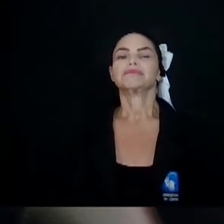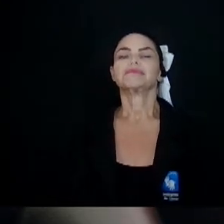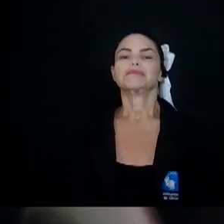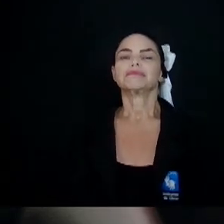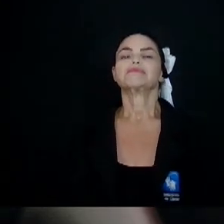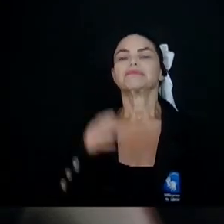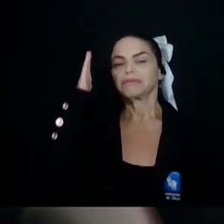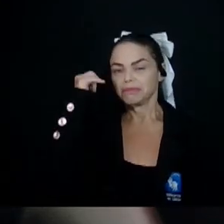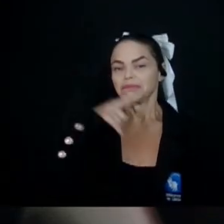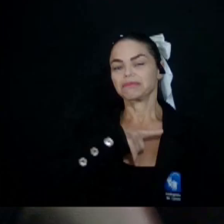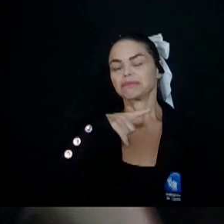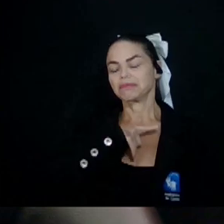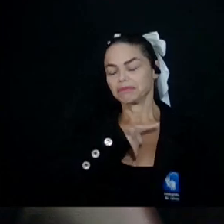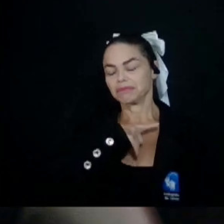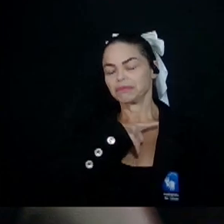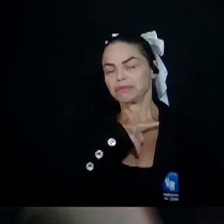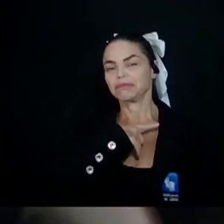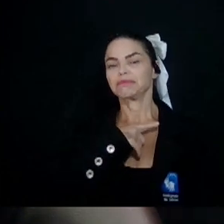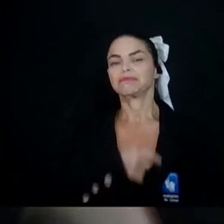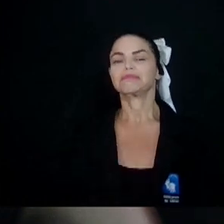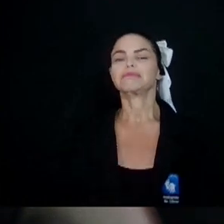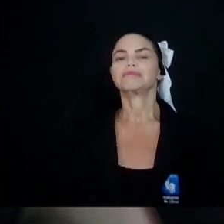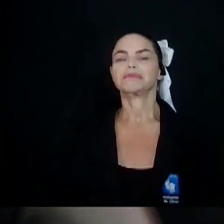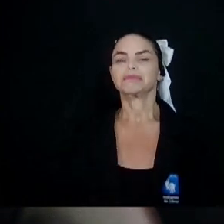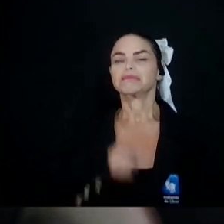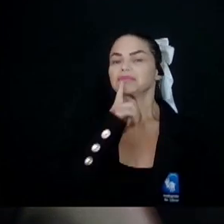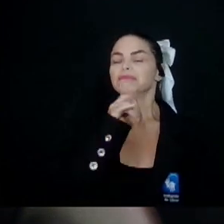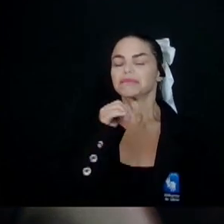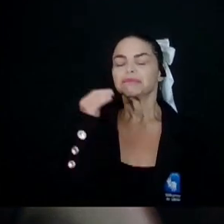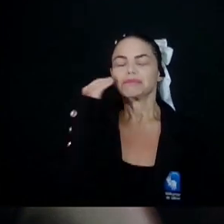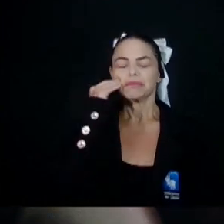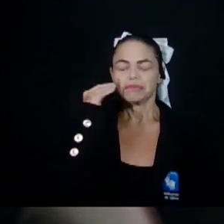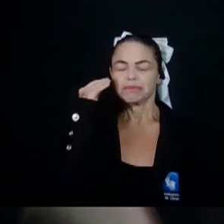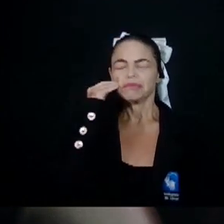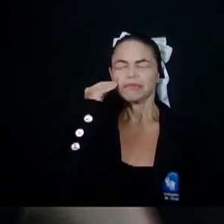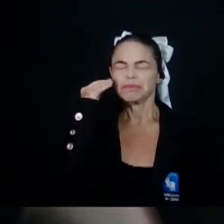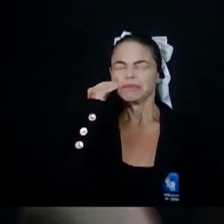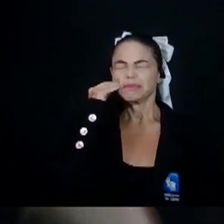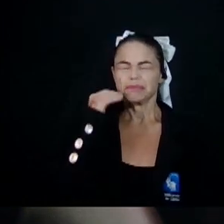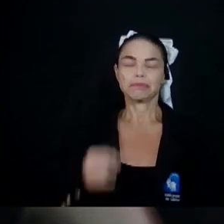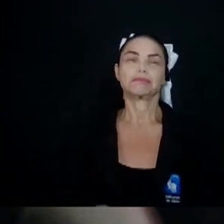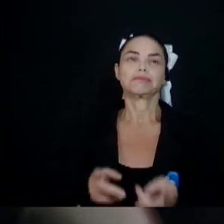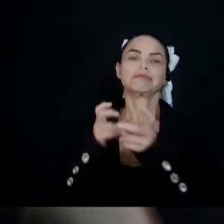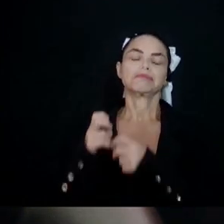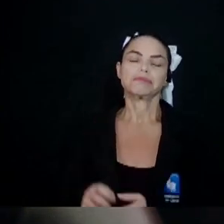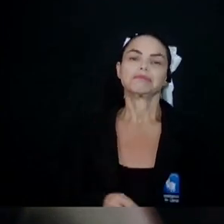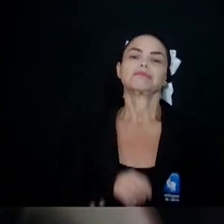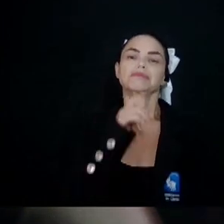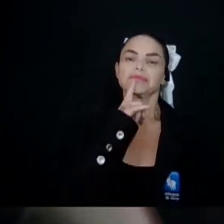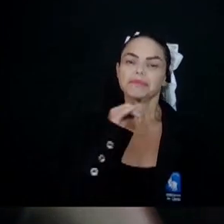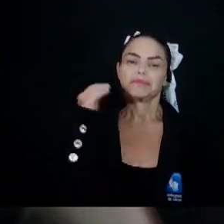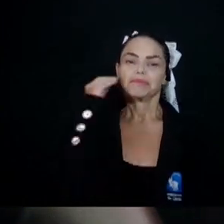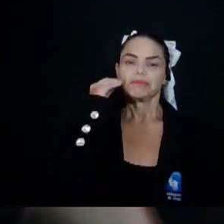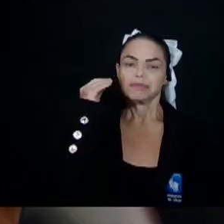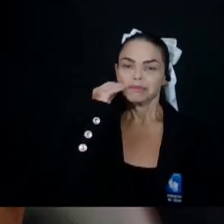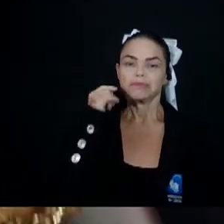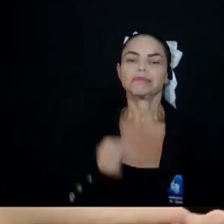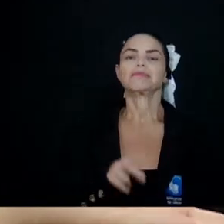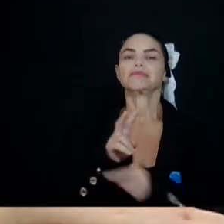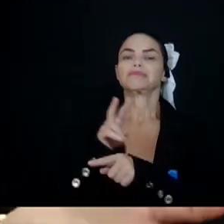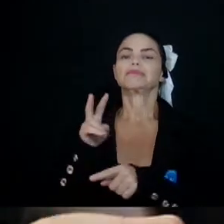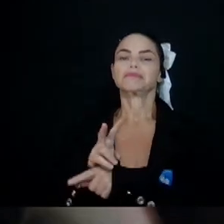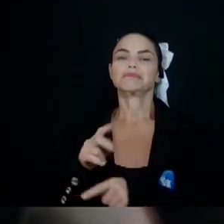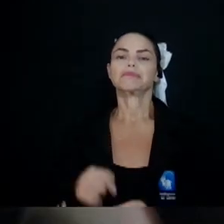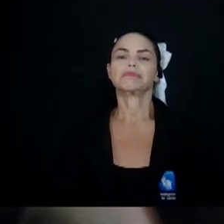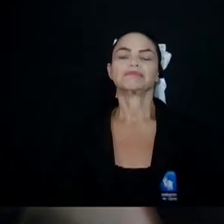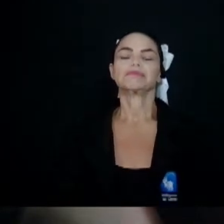existem muitos pais que estão tentando, né? A gente vê e percebe que existem muitos pais que estão tentando também sobre essa questão